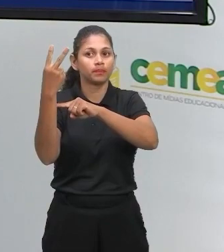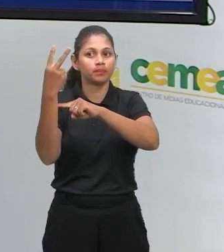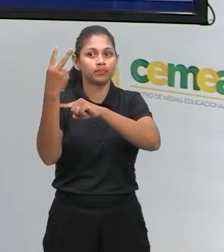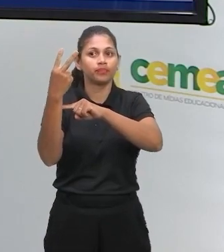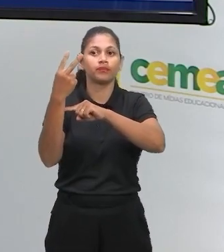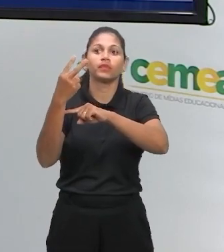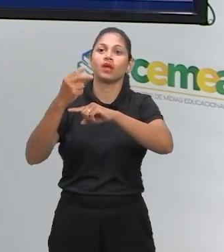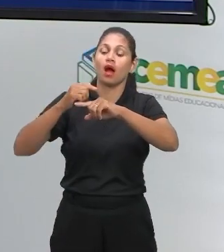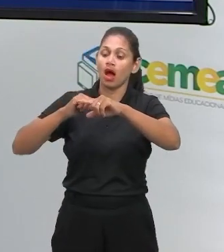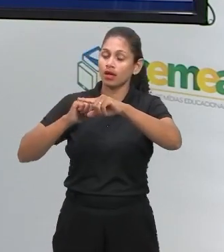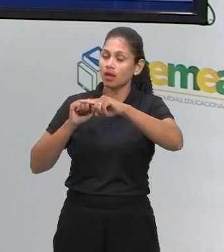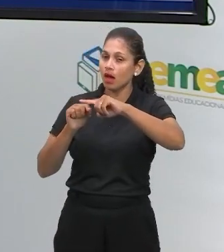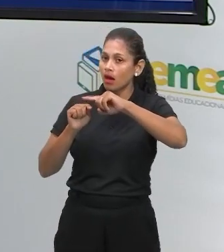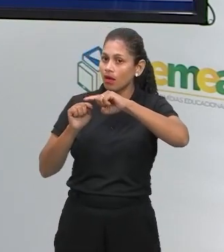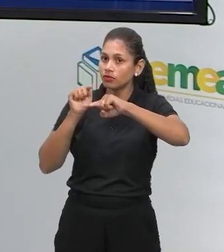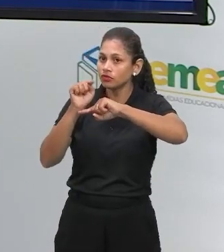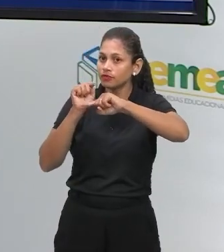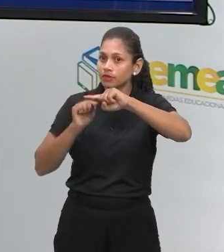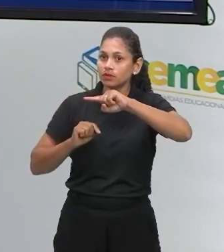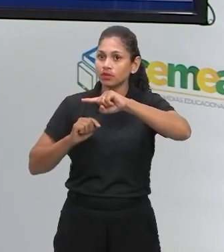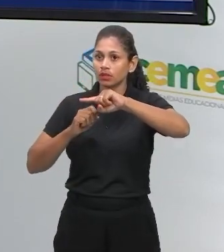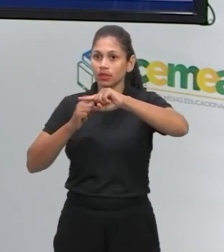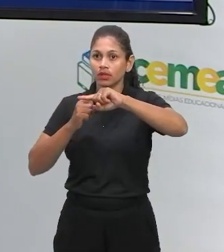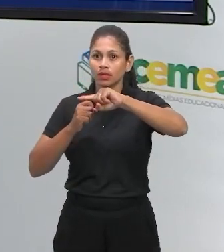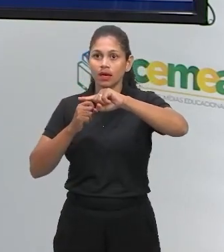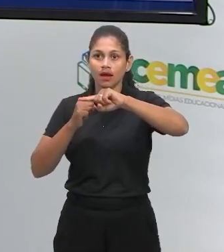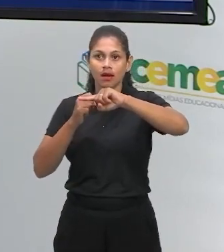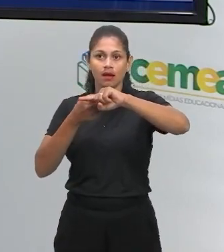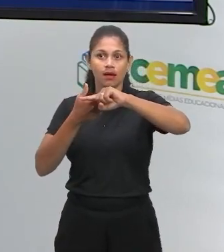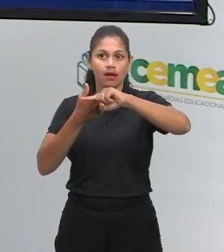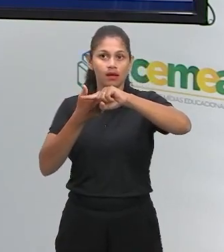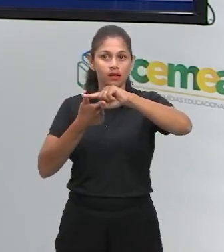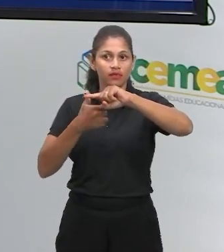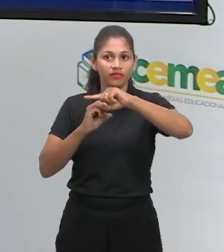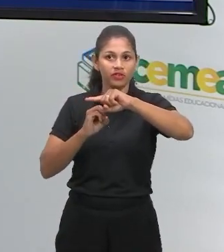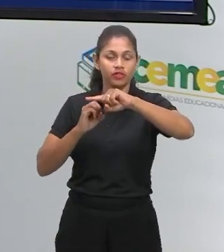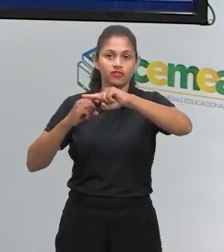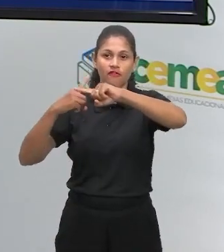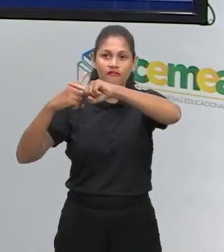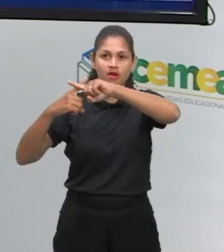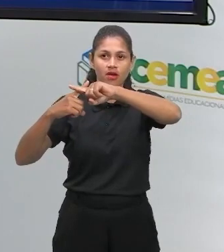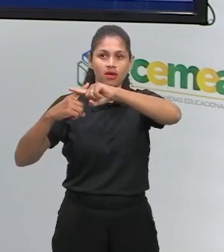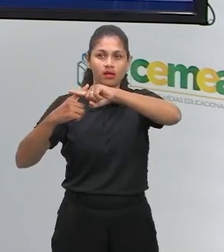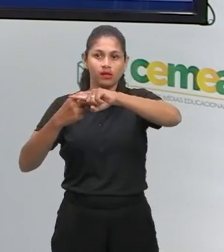temos 20 vezes 10 elevado a menos 3. Dessa maneira, o que é que a gente observa? Eu tenho